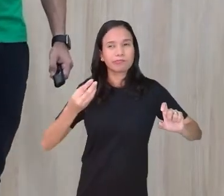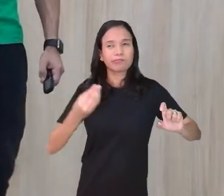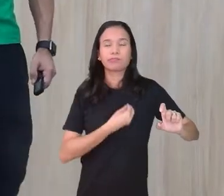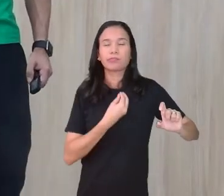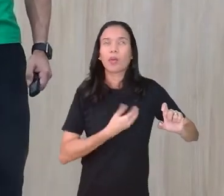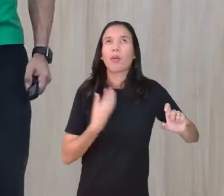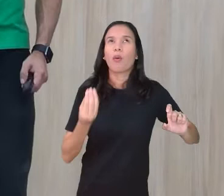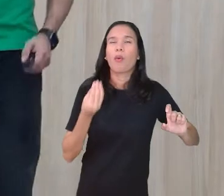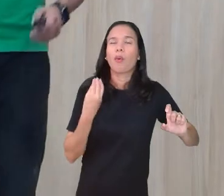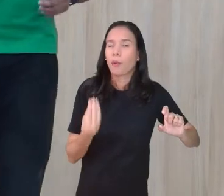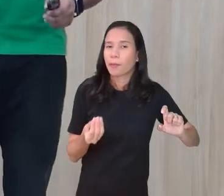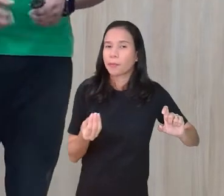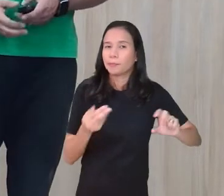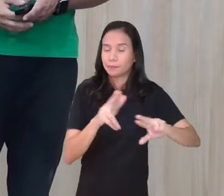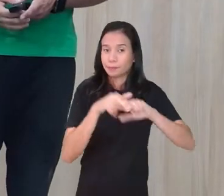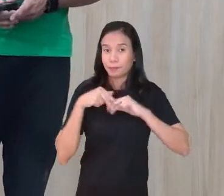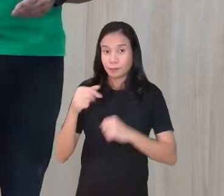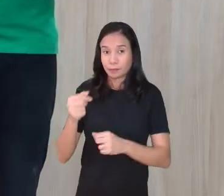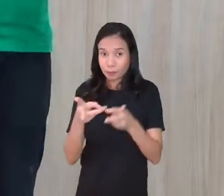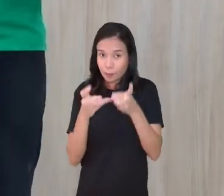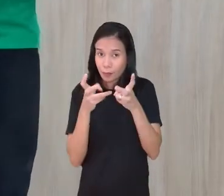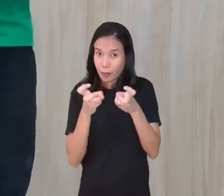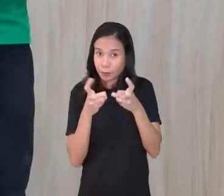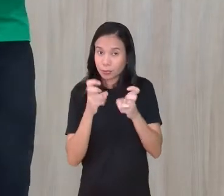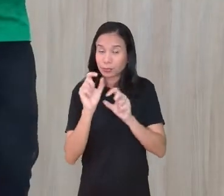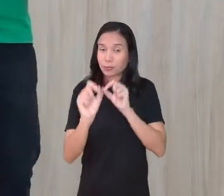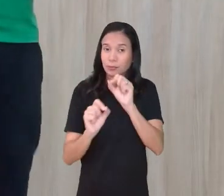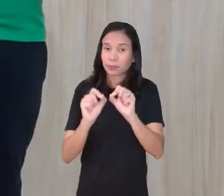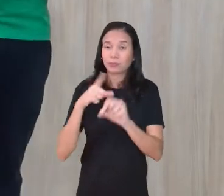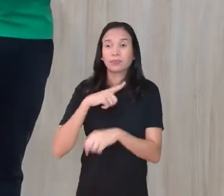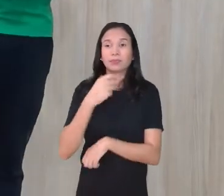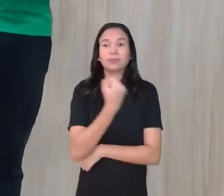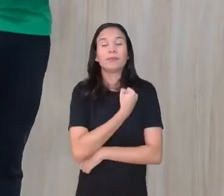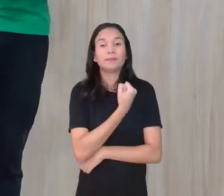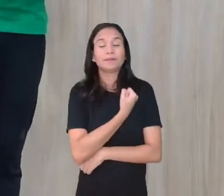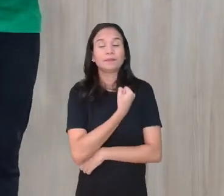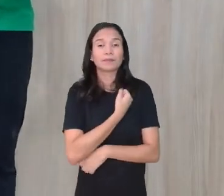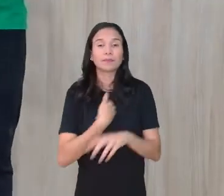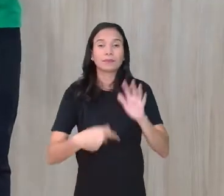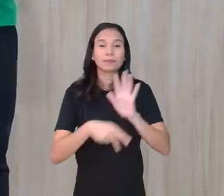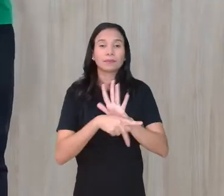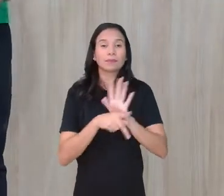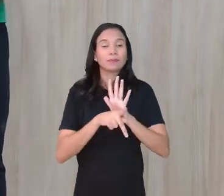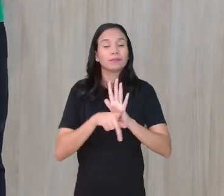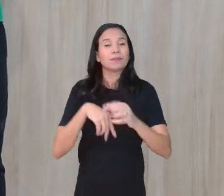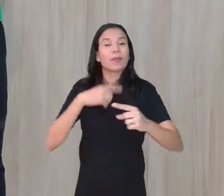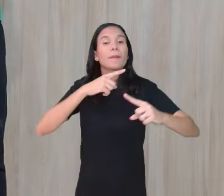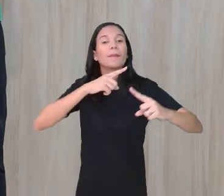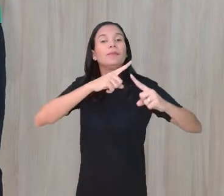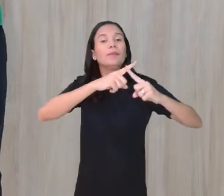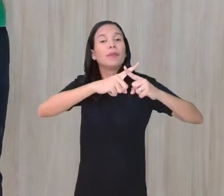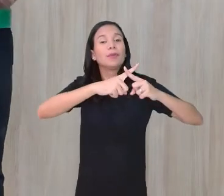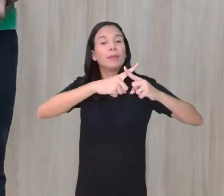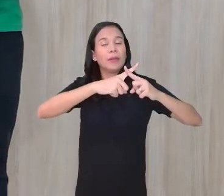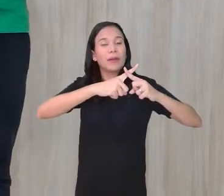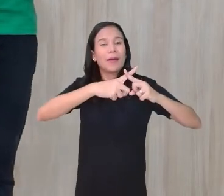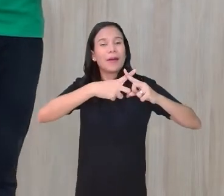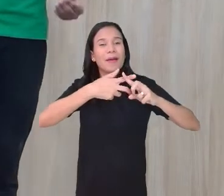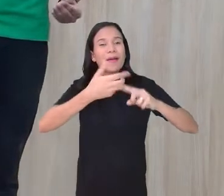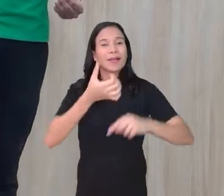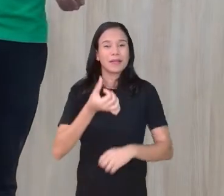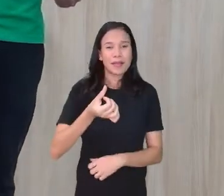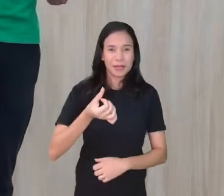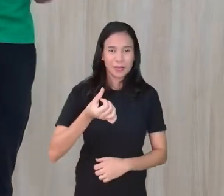linha, certo? Então pode notar que eu estou pegando esses números naturais aí e estou multiplicando eles